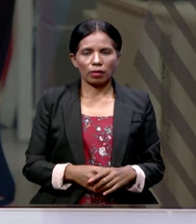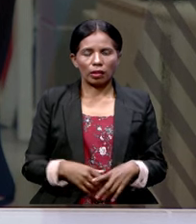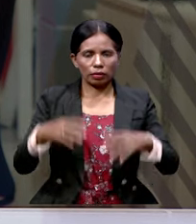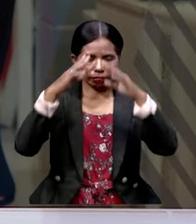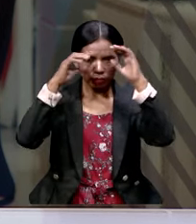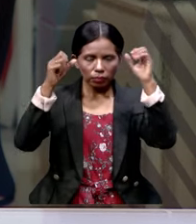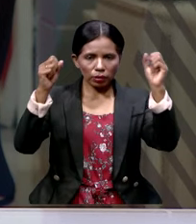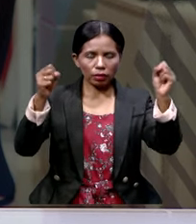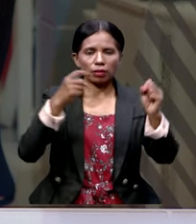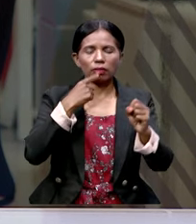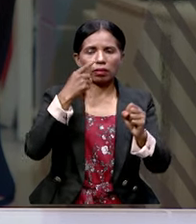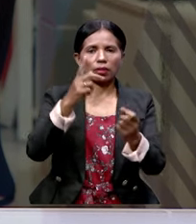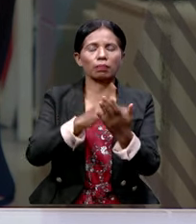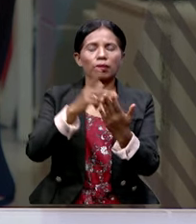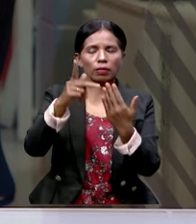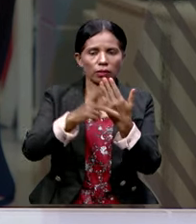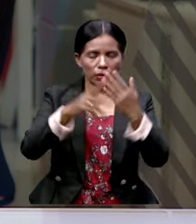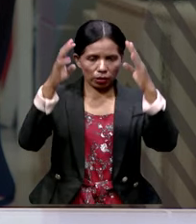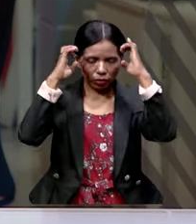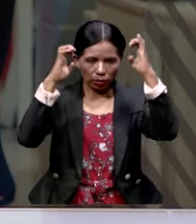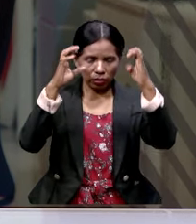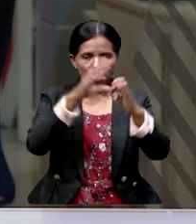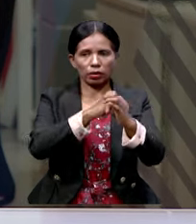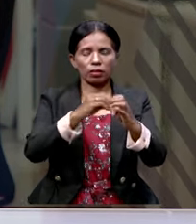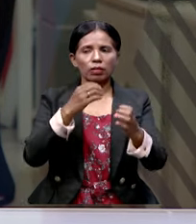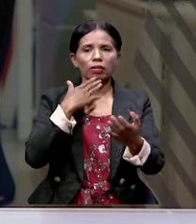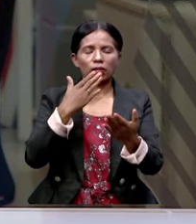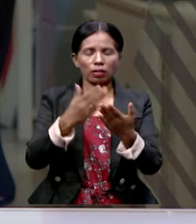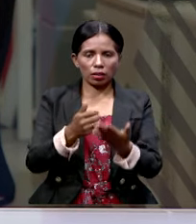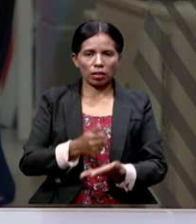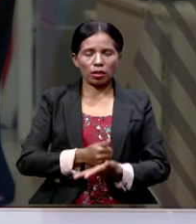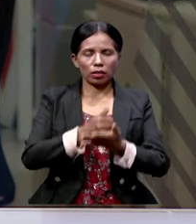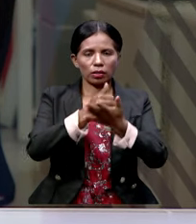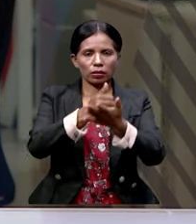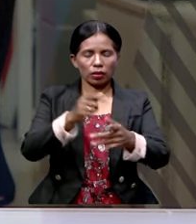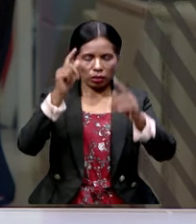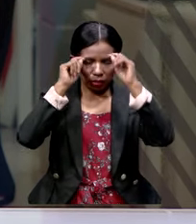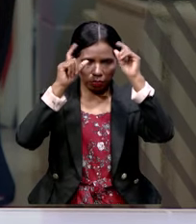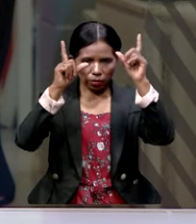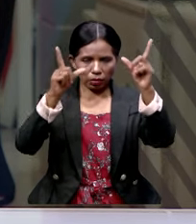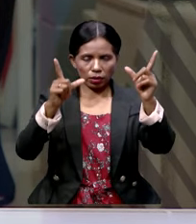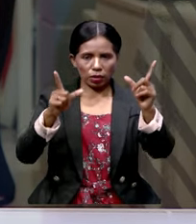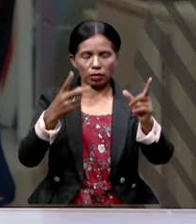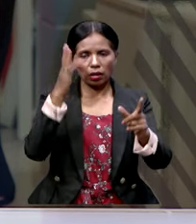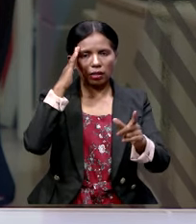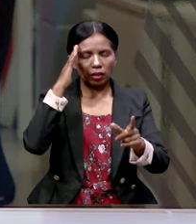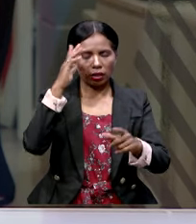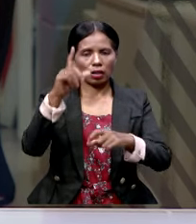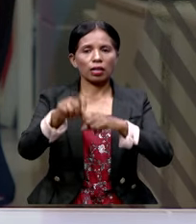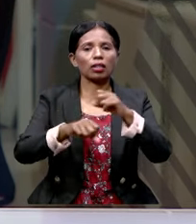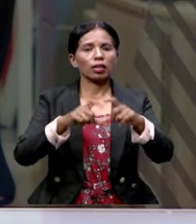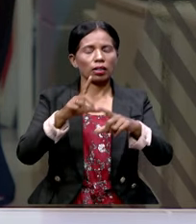Presidente da República RTT, Programa Educação Multilingue, ajuda Timor-Leste a conservar a língua materna.